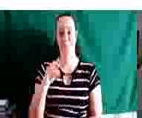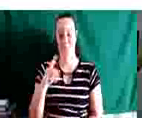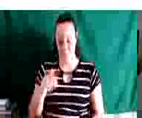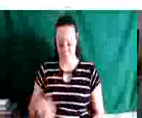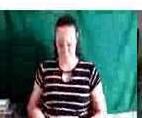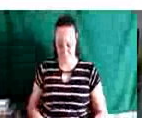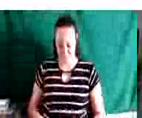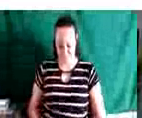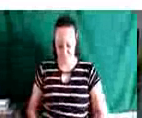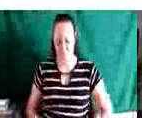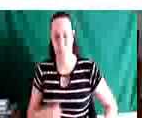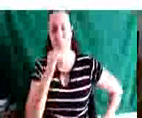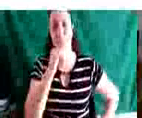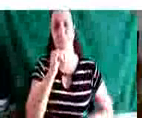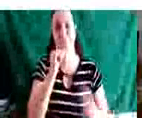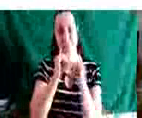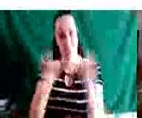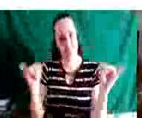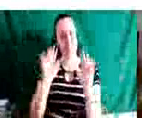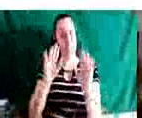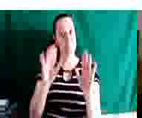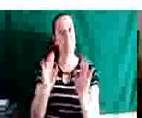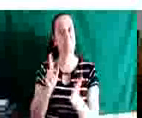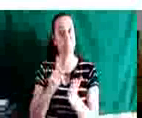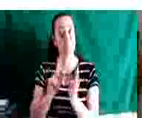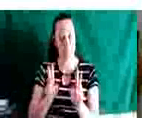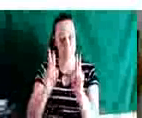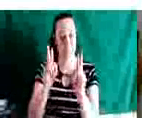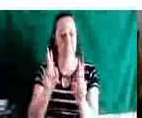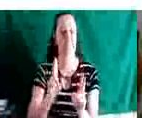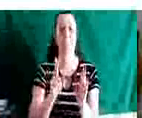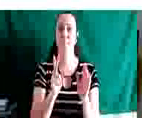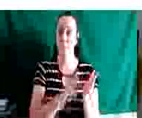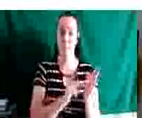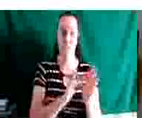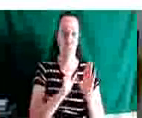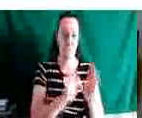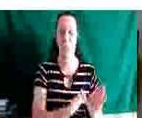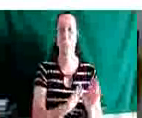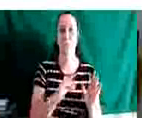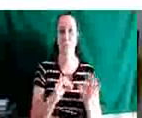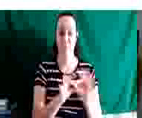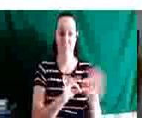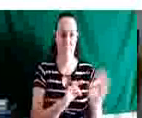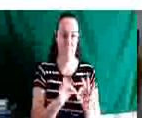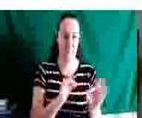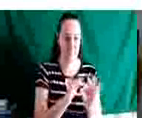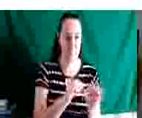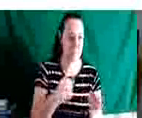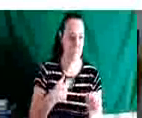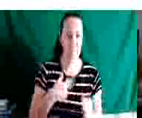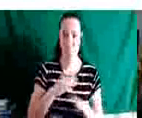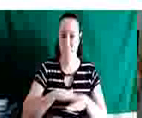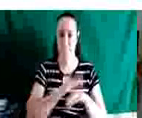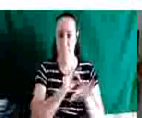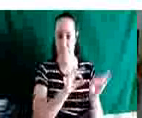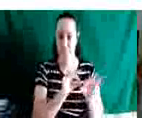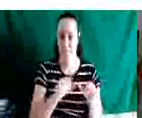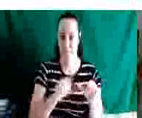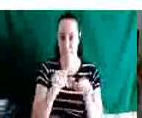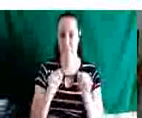essa é uma ferramenta, o ASP, ele tem muita coisa bacana, ele geralmente tem feito